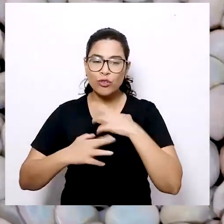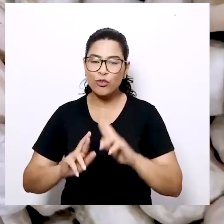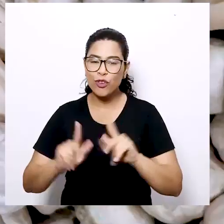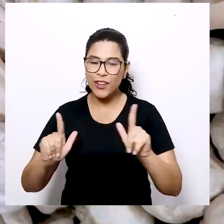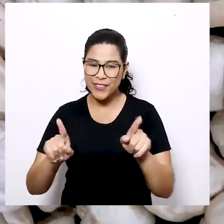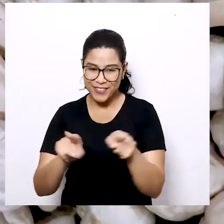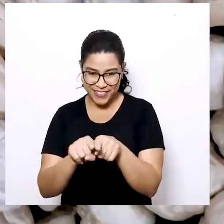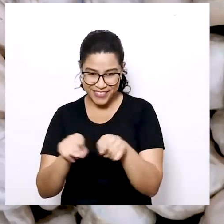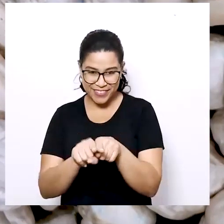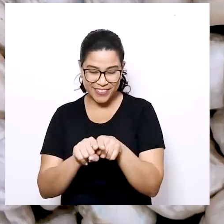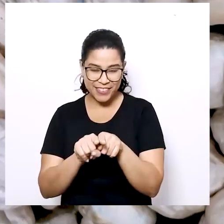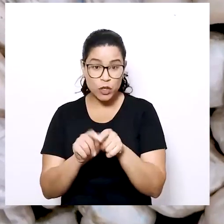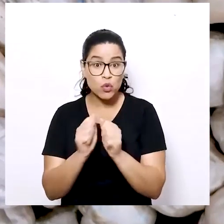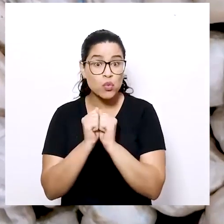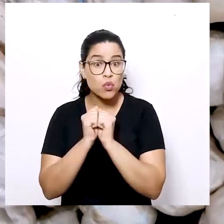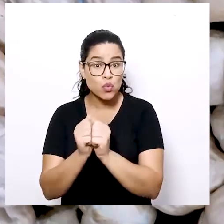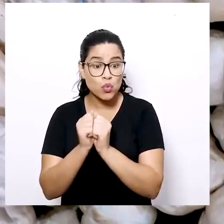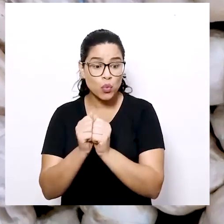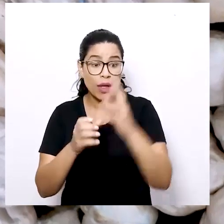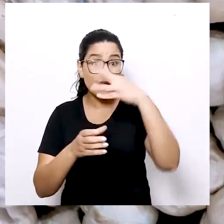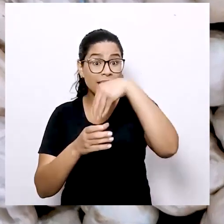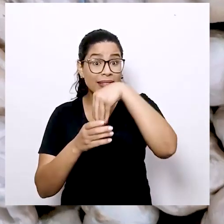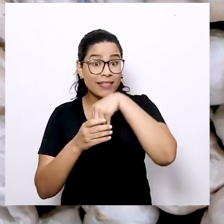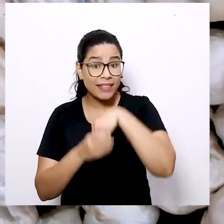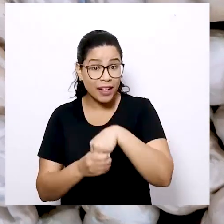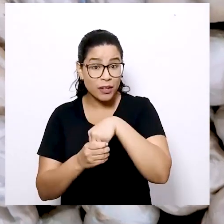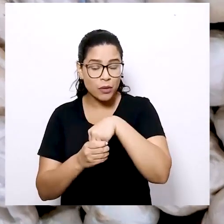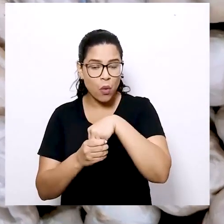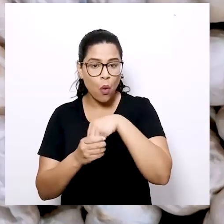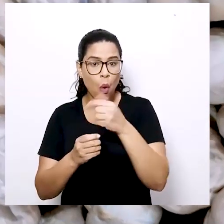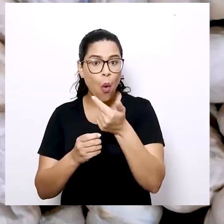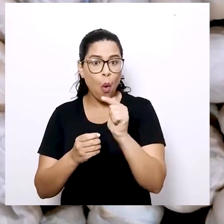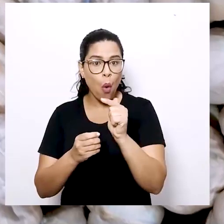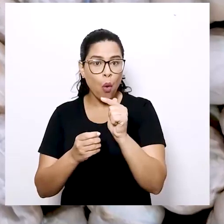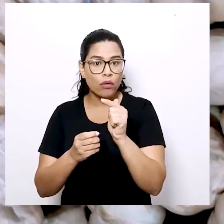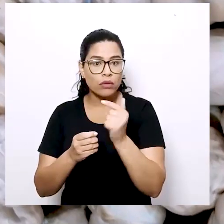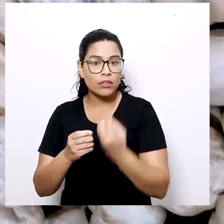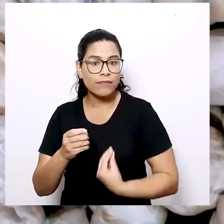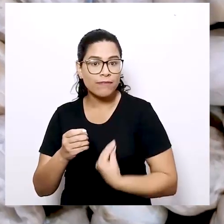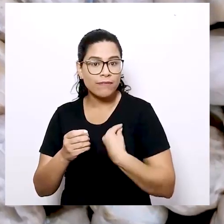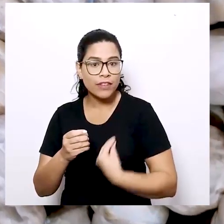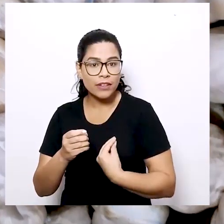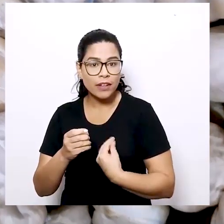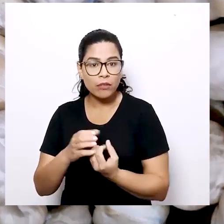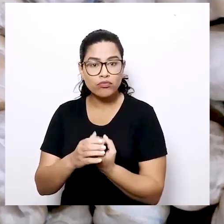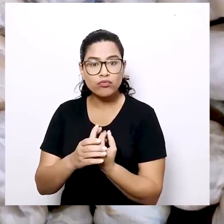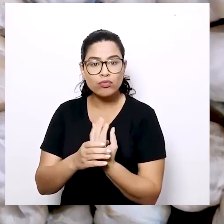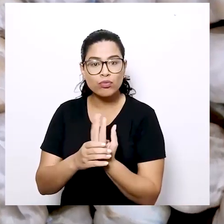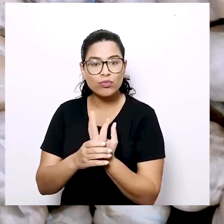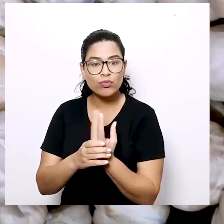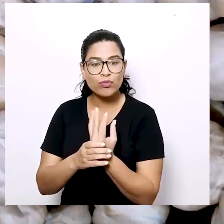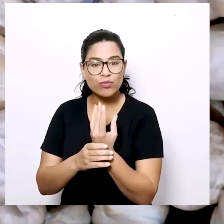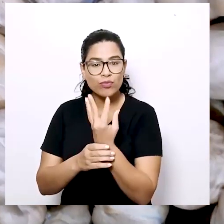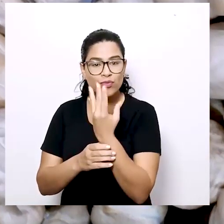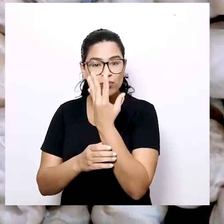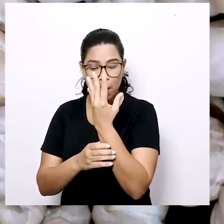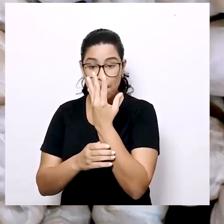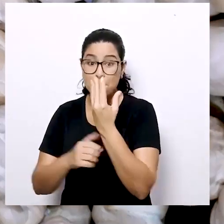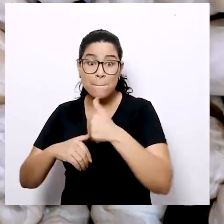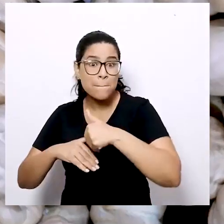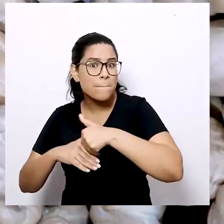mais bonito é que ela carrega dentro de si a origem de novas vidas, novas plantas que nascerão